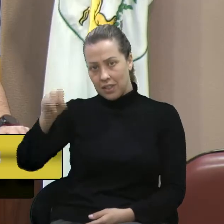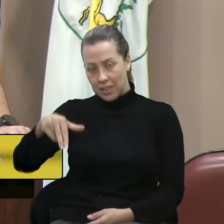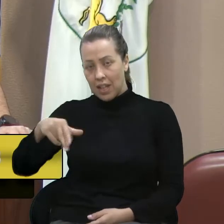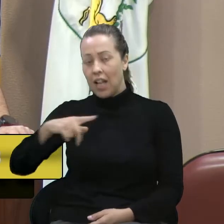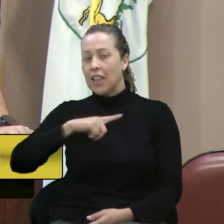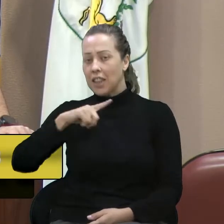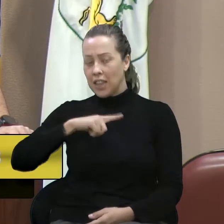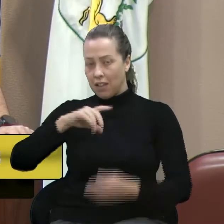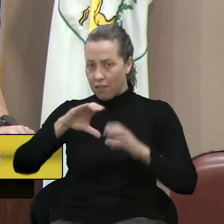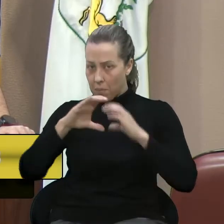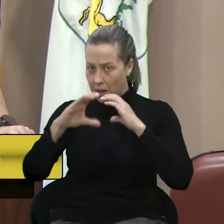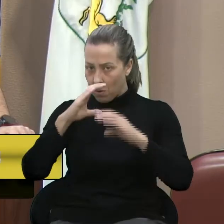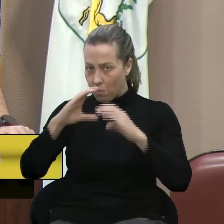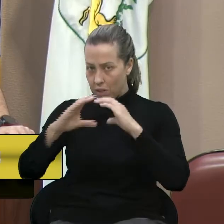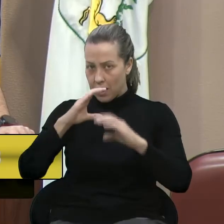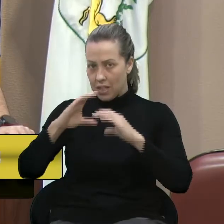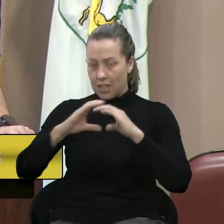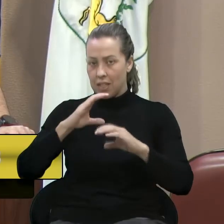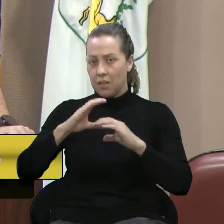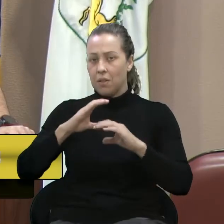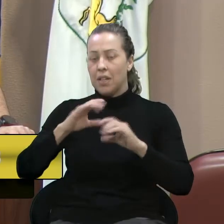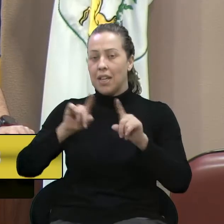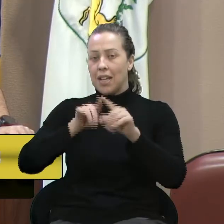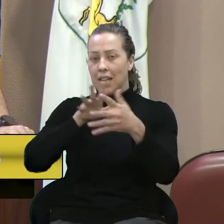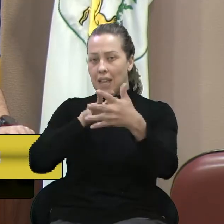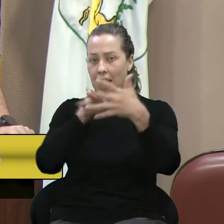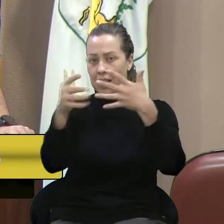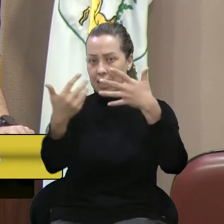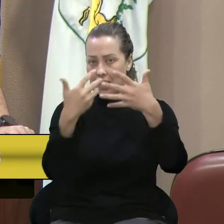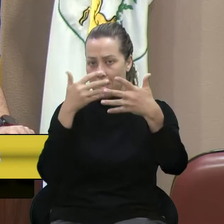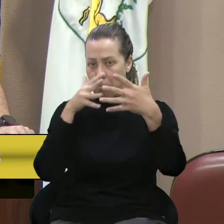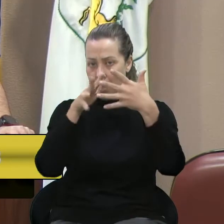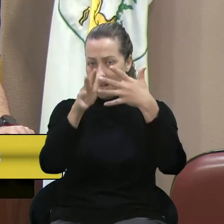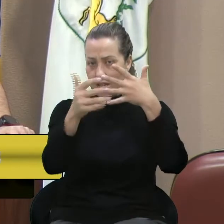para a comunicação e para a transparência